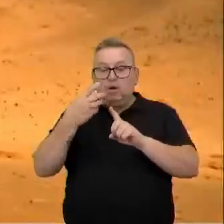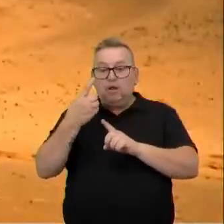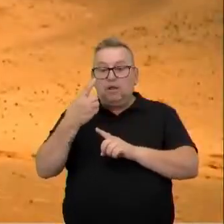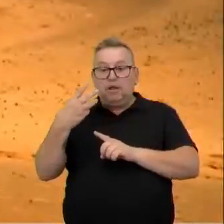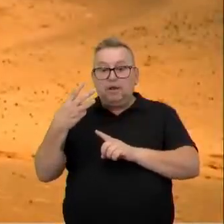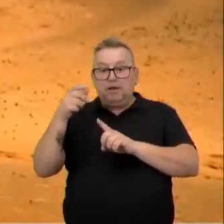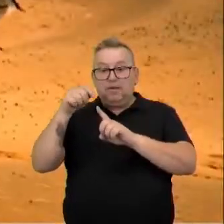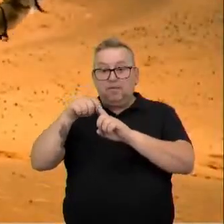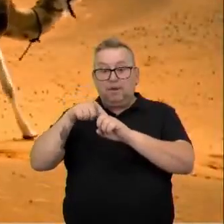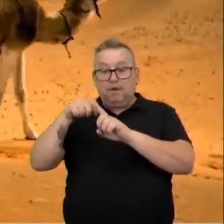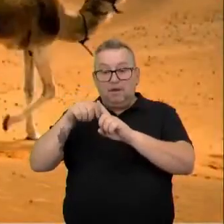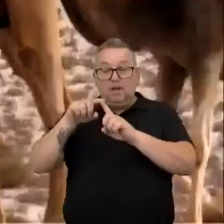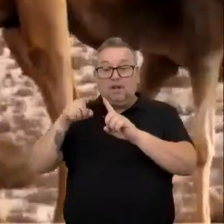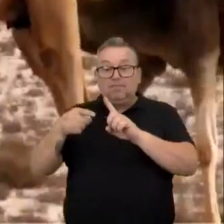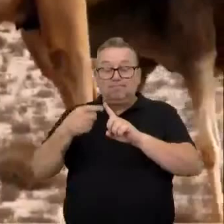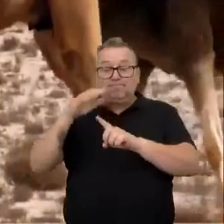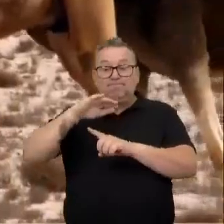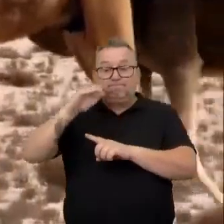meses.